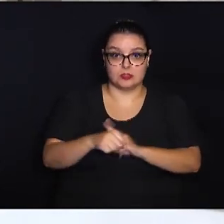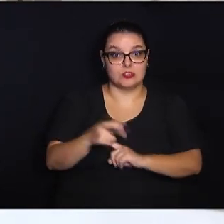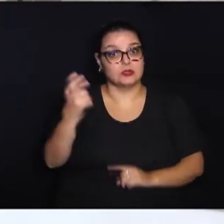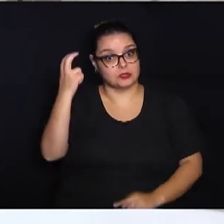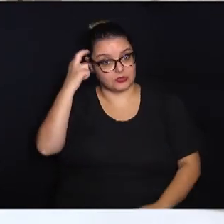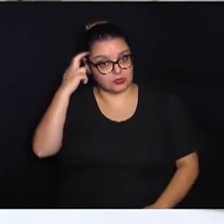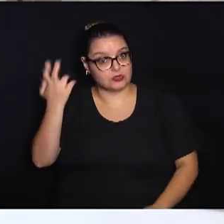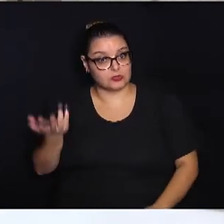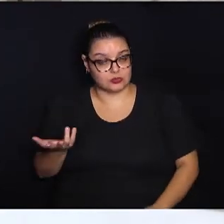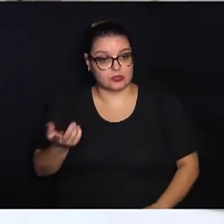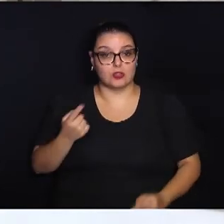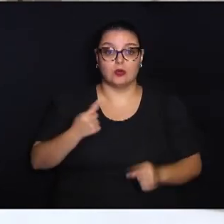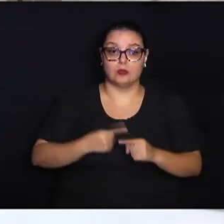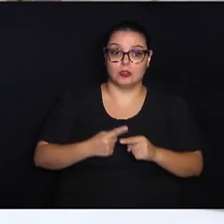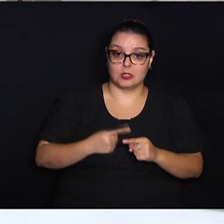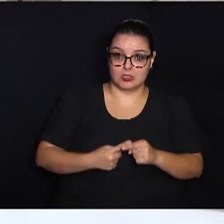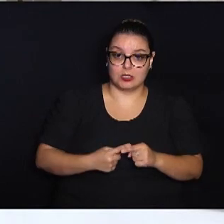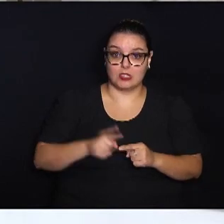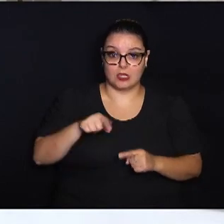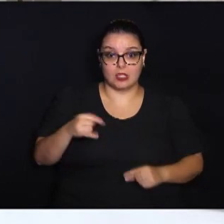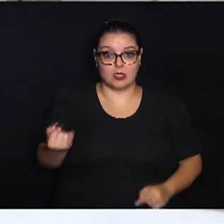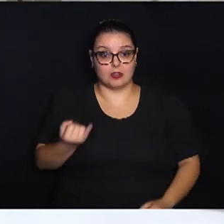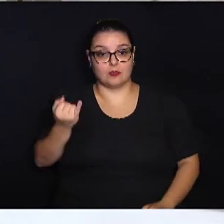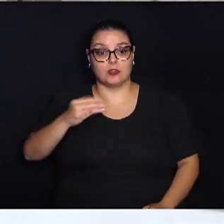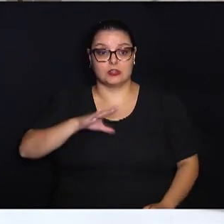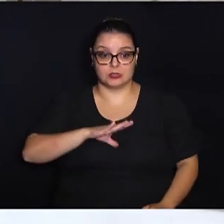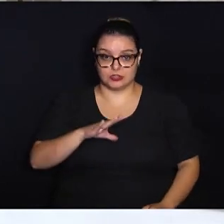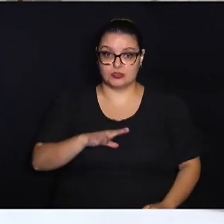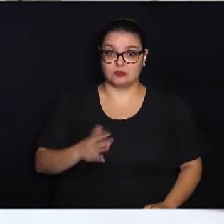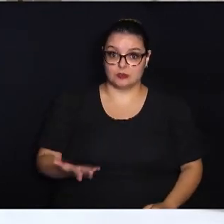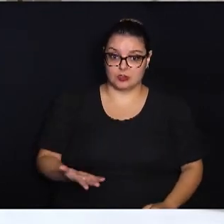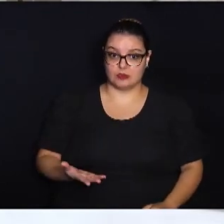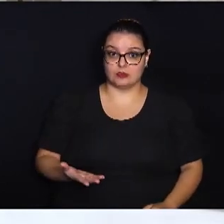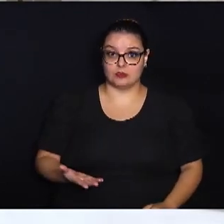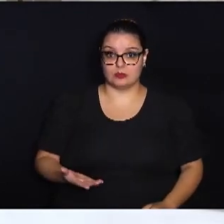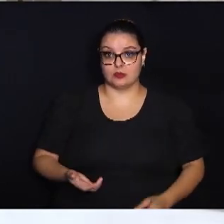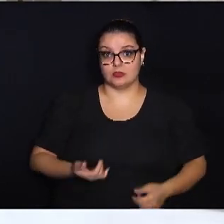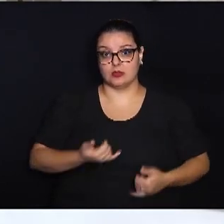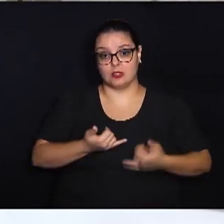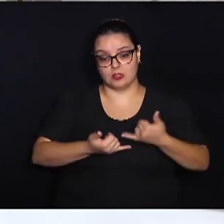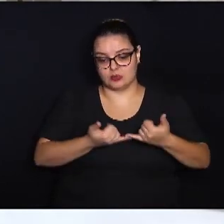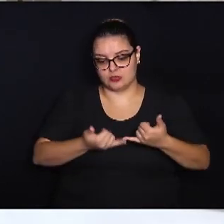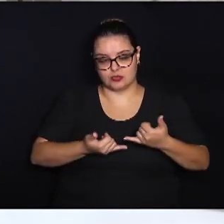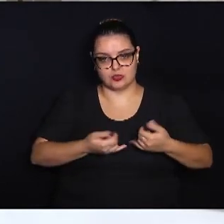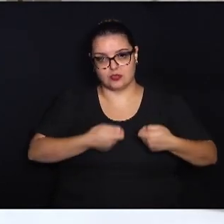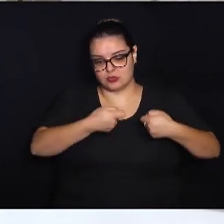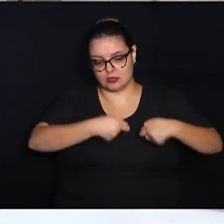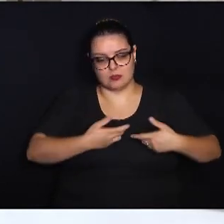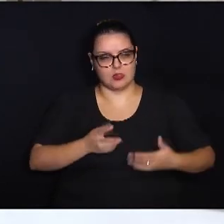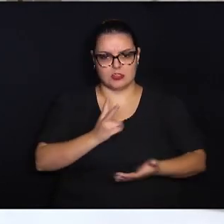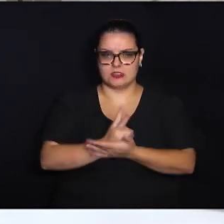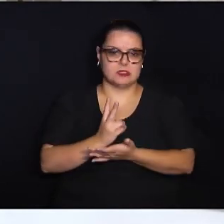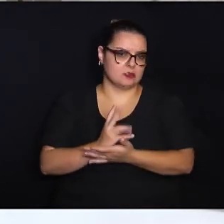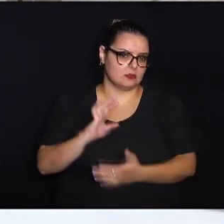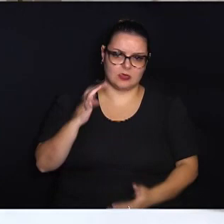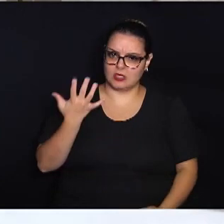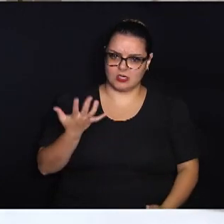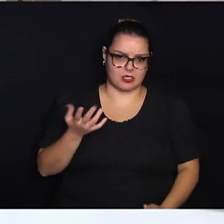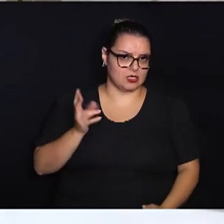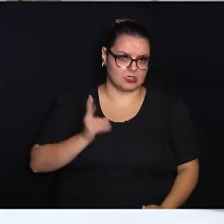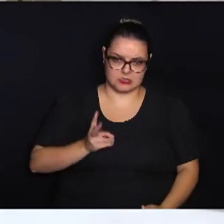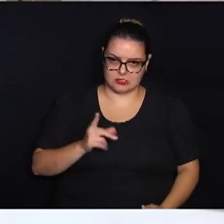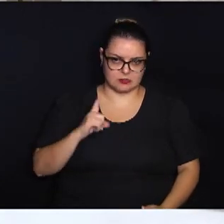né? Porque isso é importante para a cidade e os jogos, né? As apostas sempre vão acontecer, sempre vão